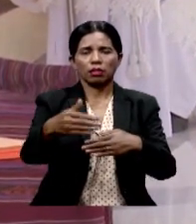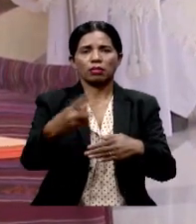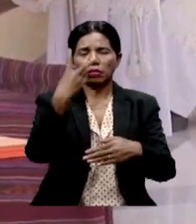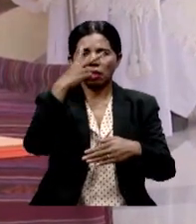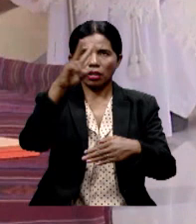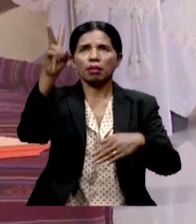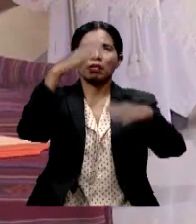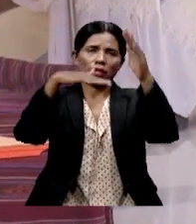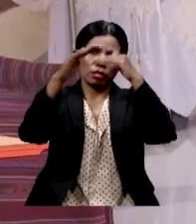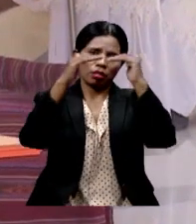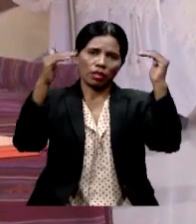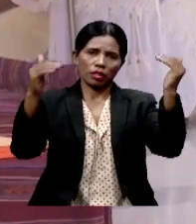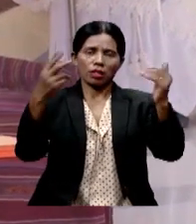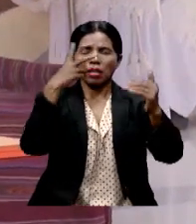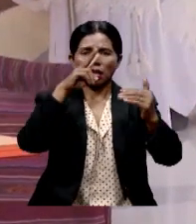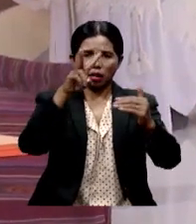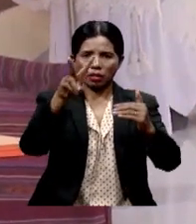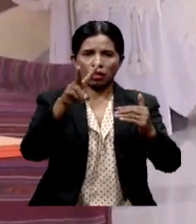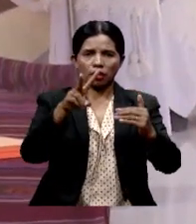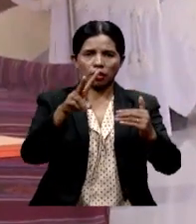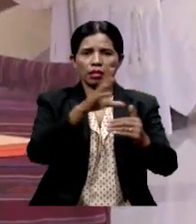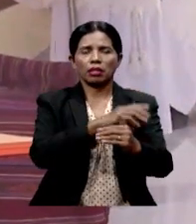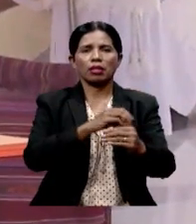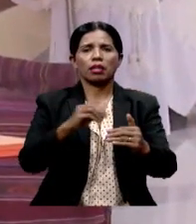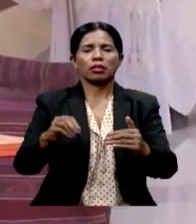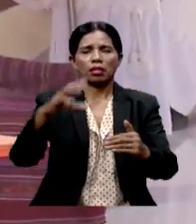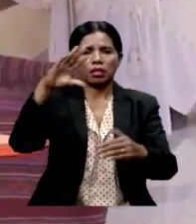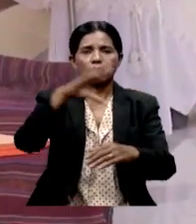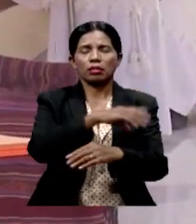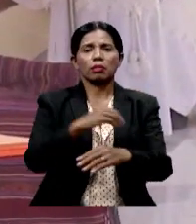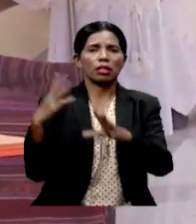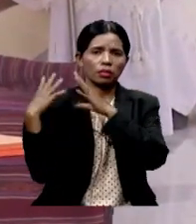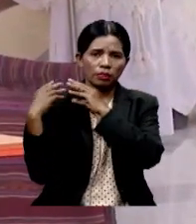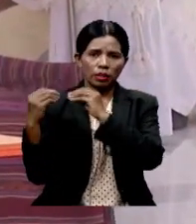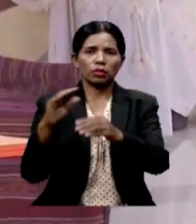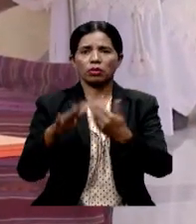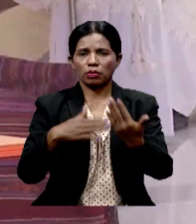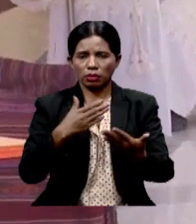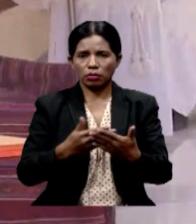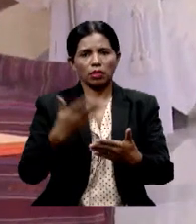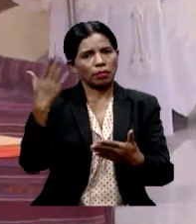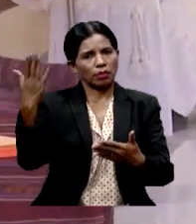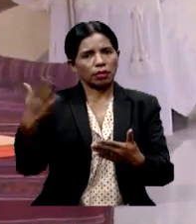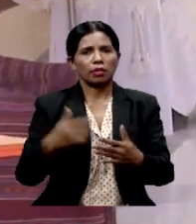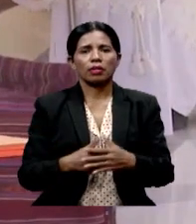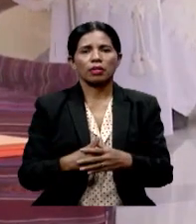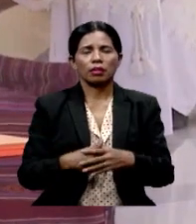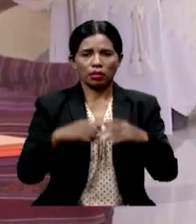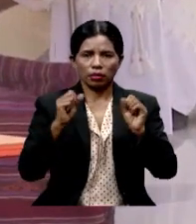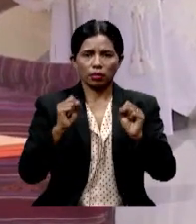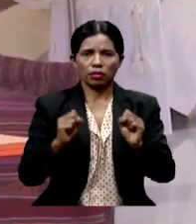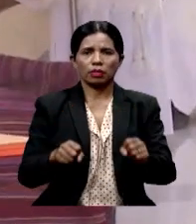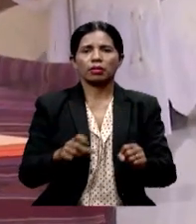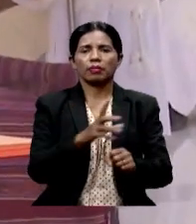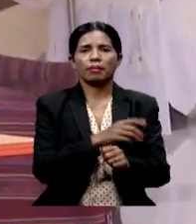lehen harehetan horizonte sira esperança nian no ianeba ma destinação